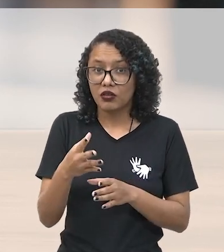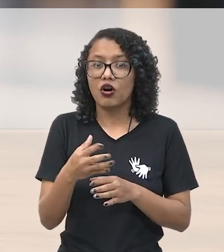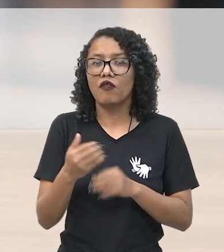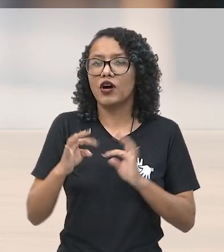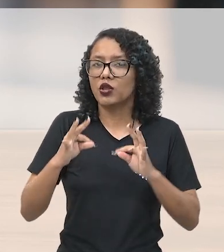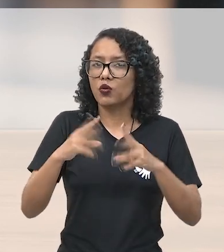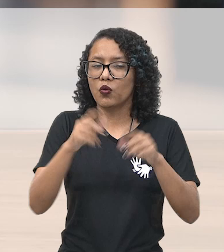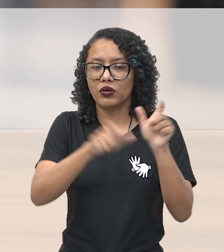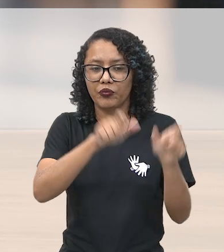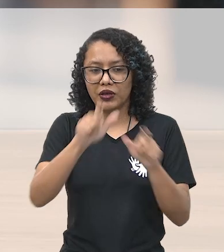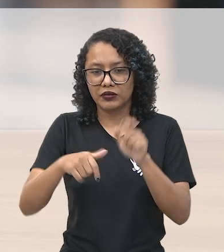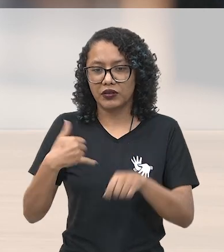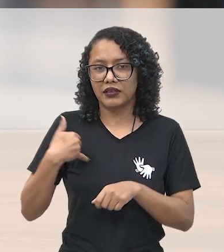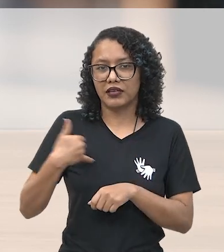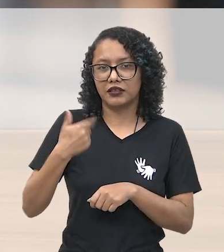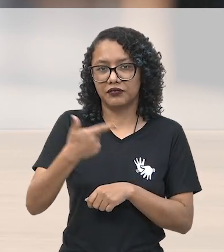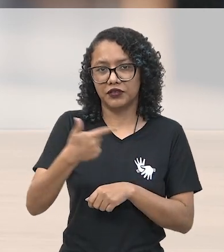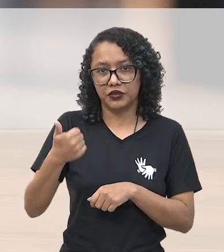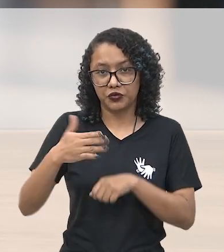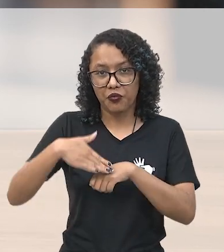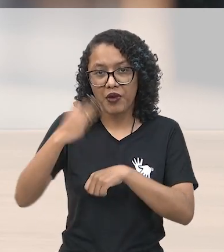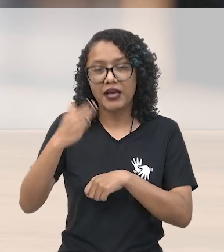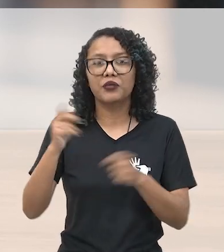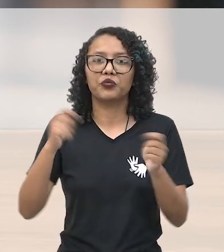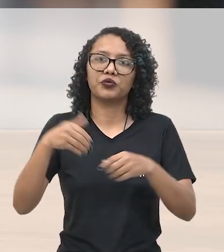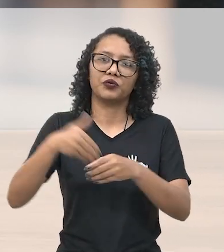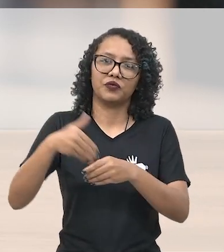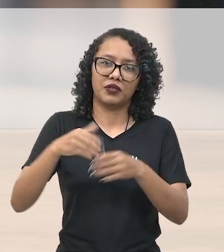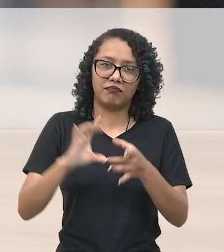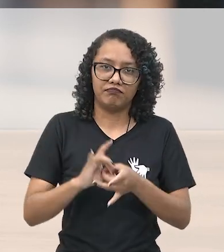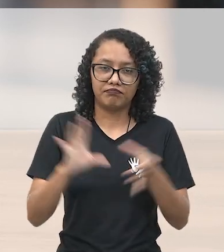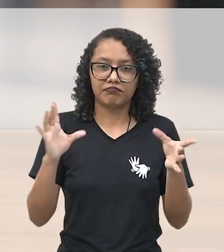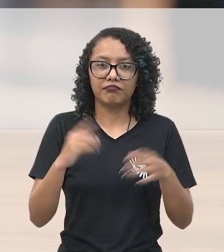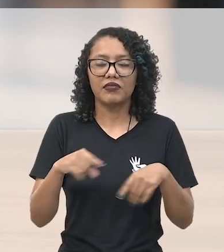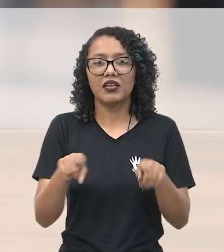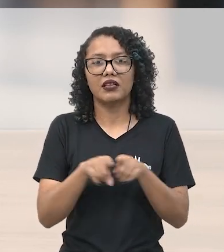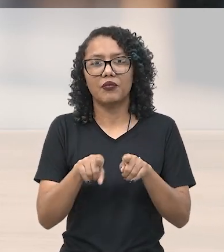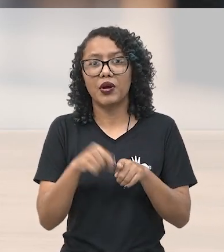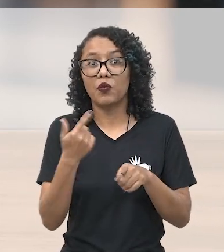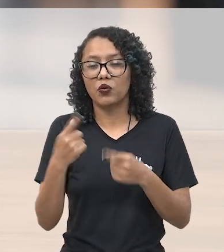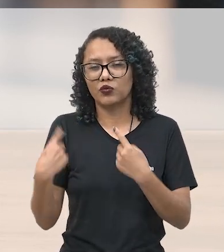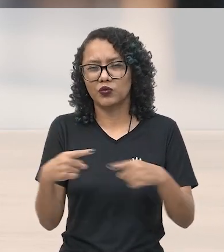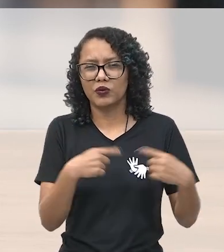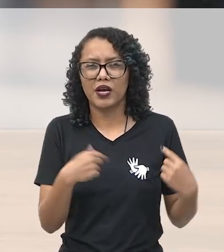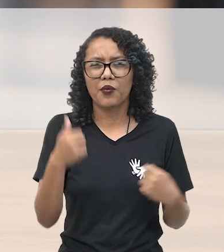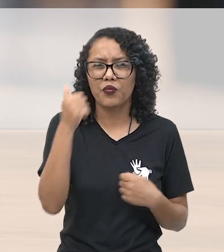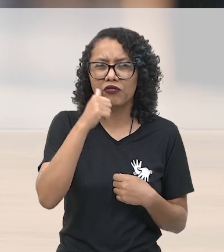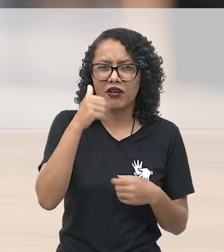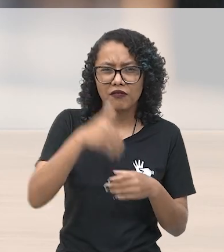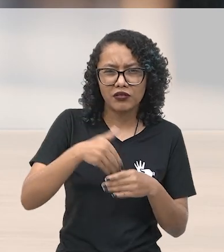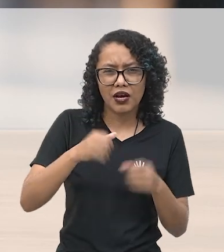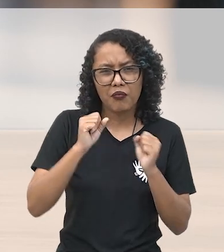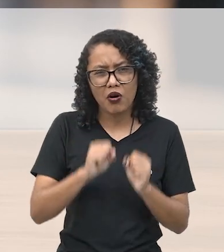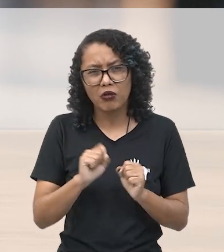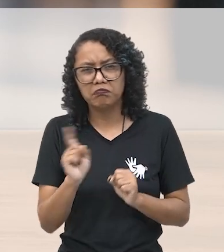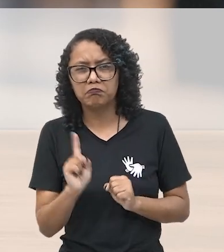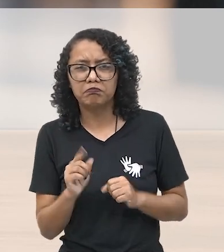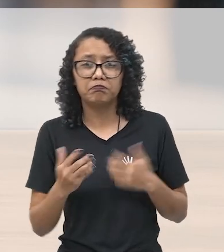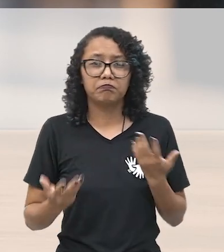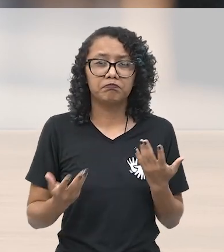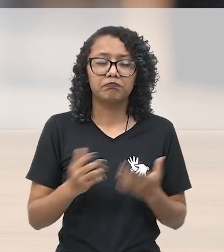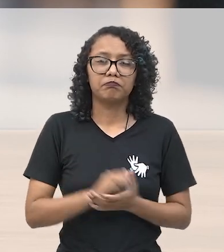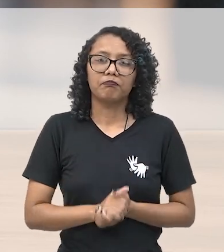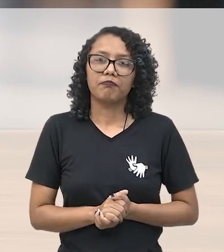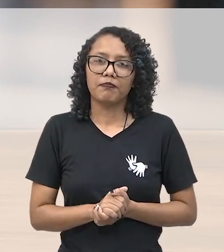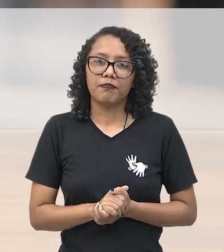eles poderiam votar. E aí surgiu uma discussão: as mulheres poderiam votar ou não nessa Constituição? Bom,